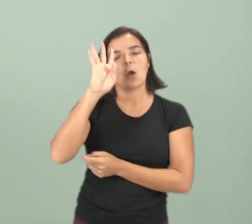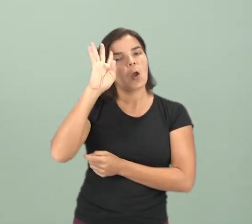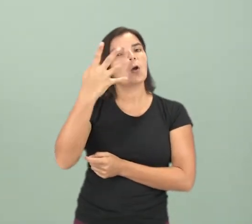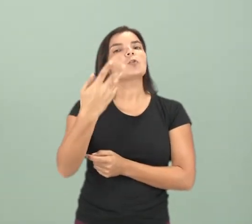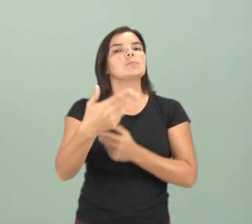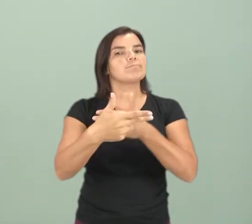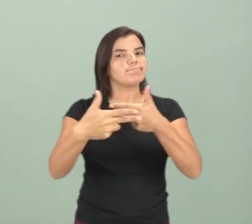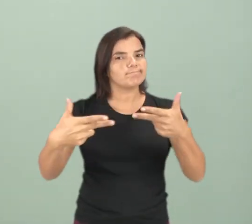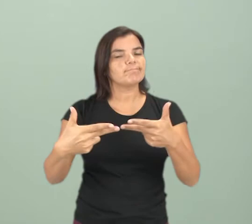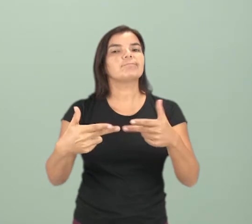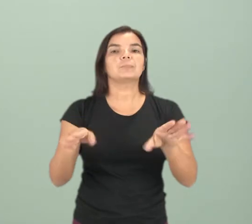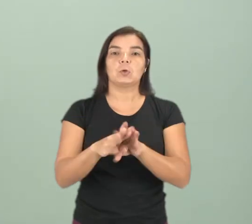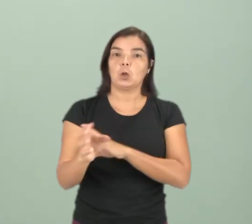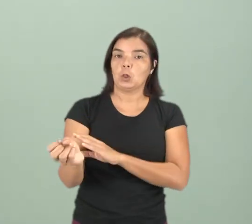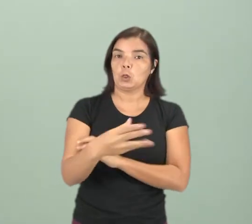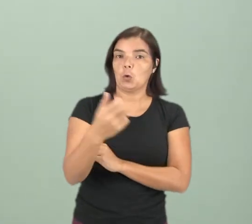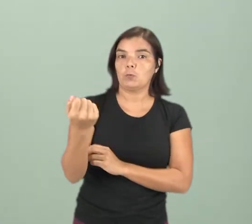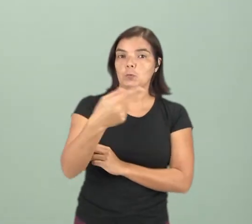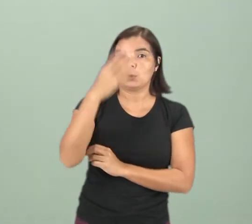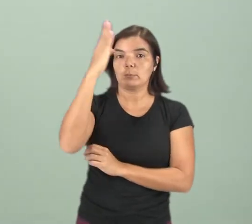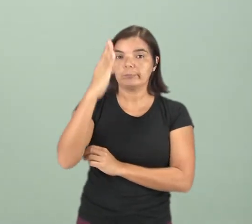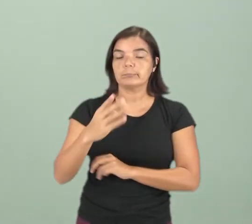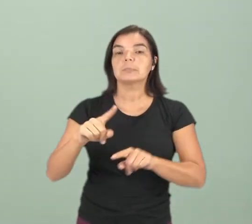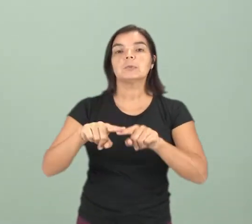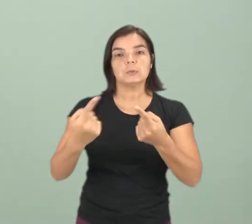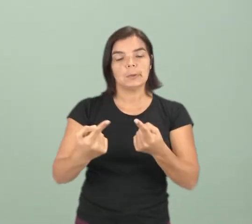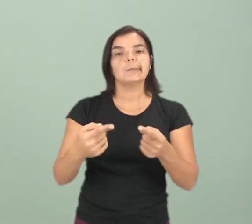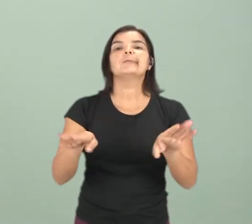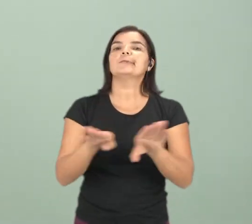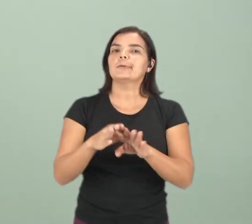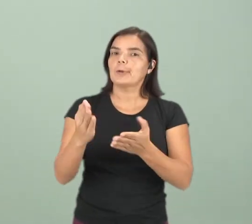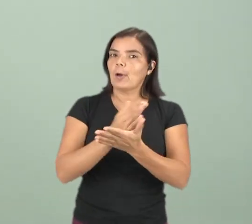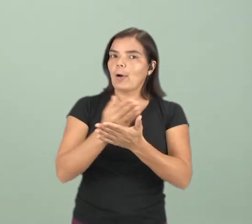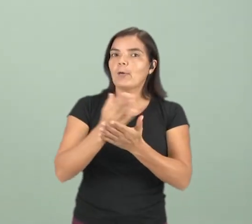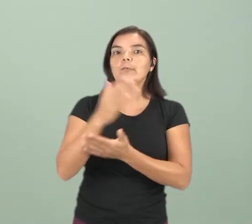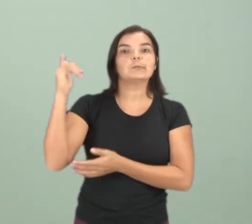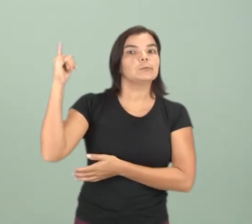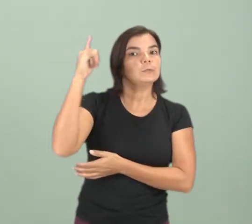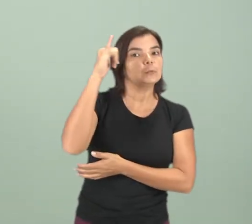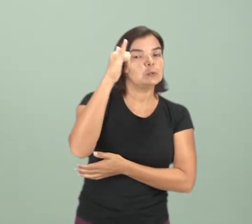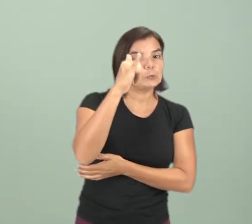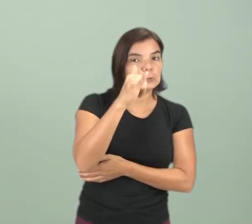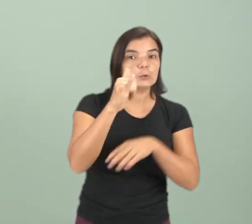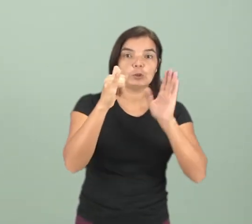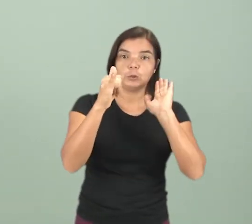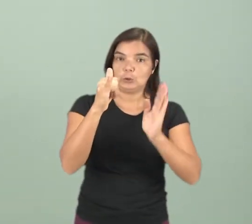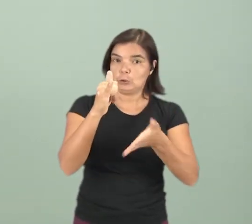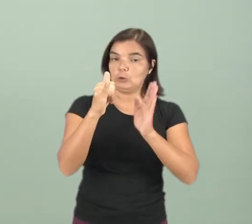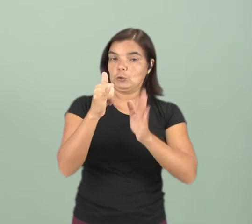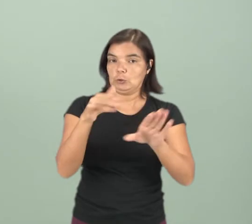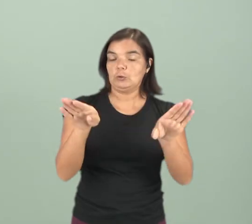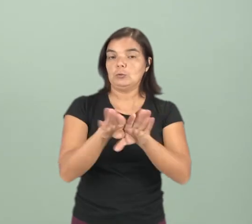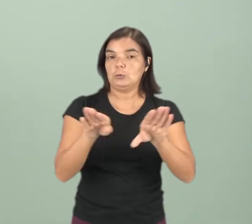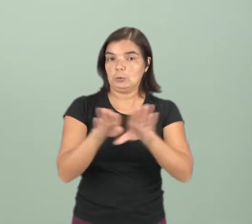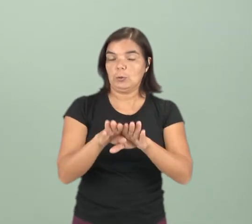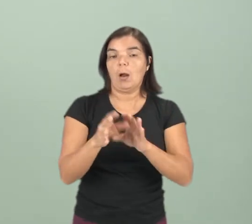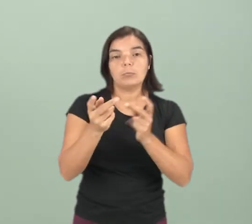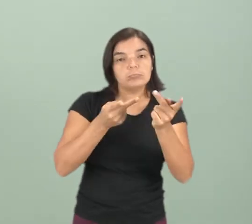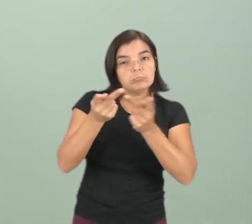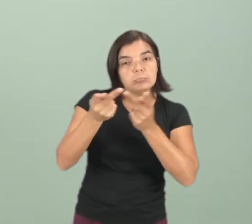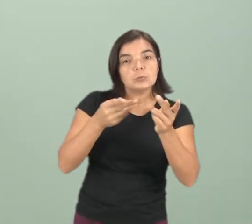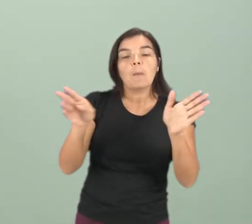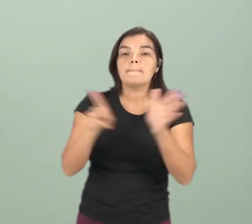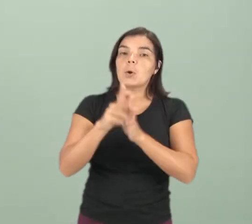algo muito mais novo do que o Brasil. Então, nesse sentido, o Brasil já tem alguns aviões que estão já na porta, já vão ser